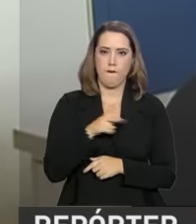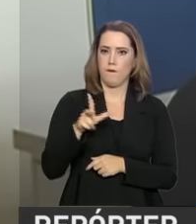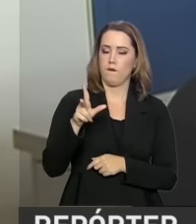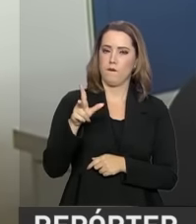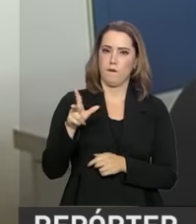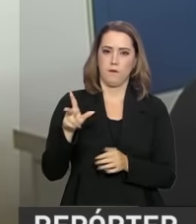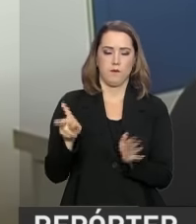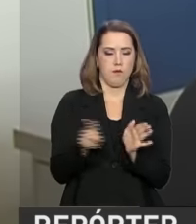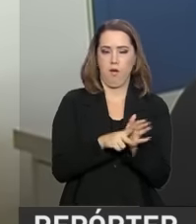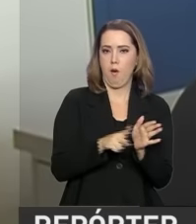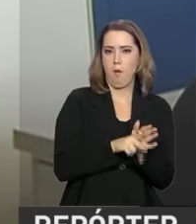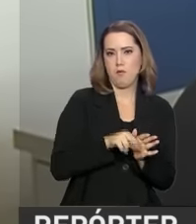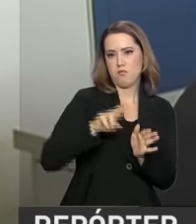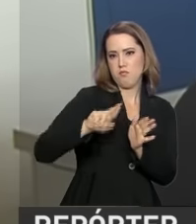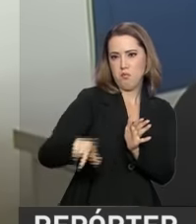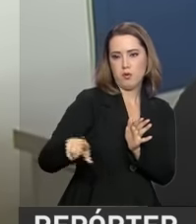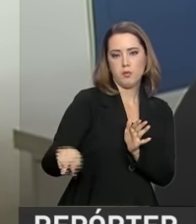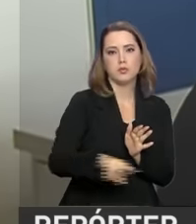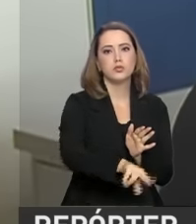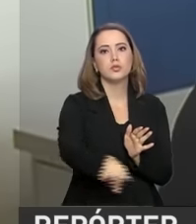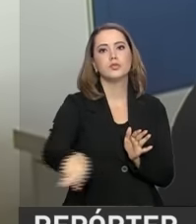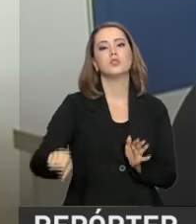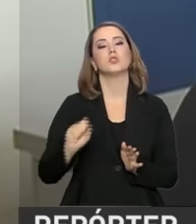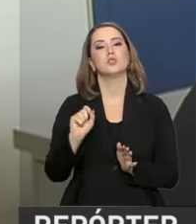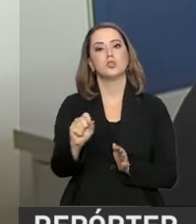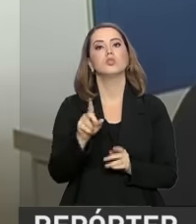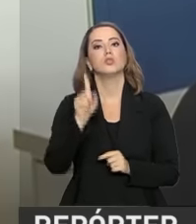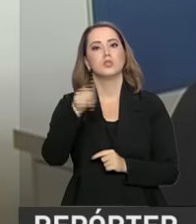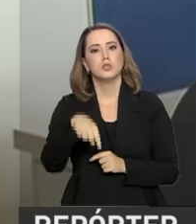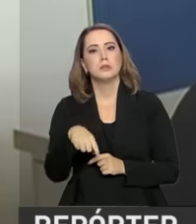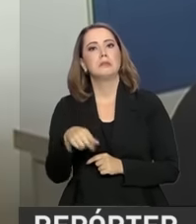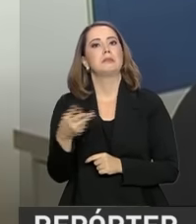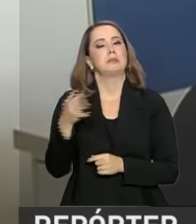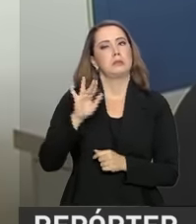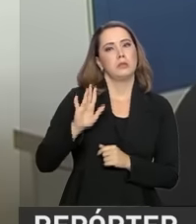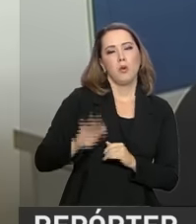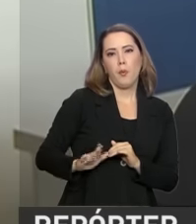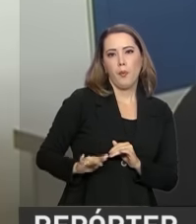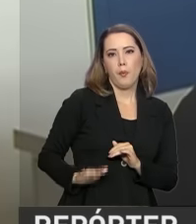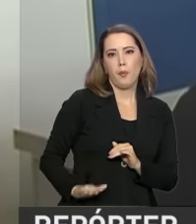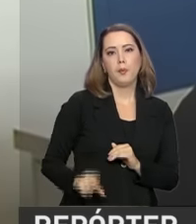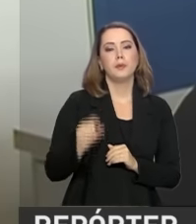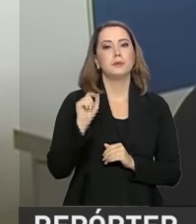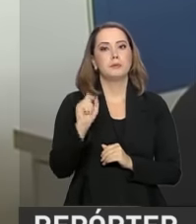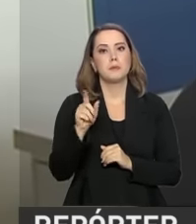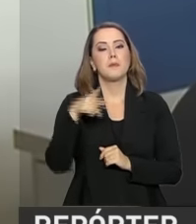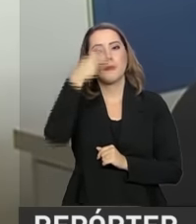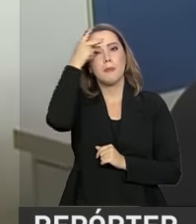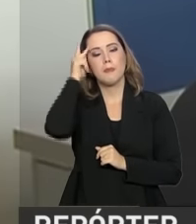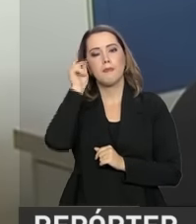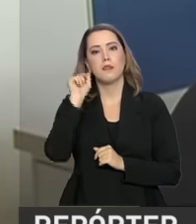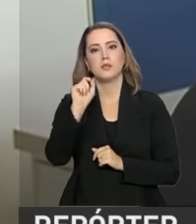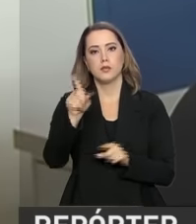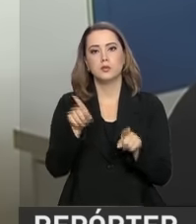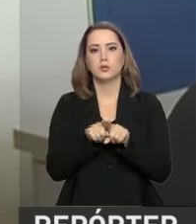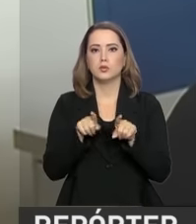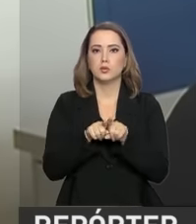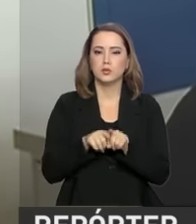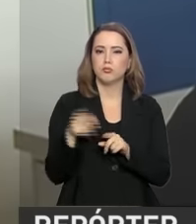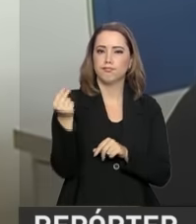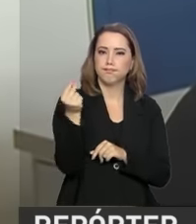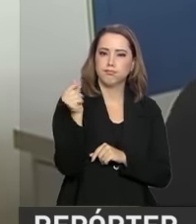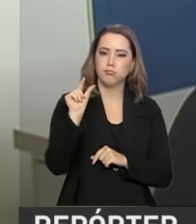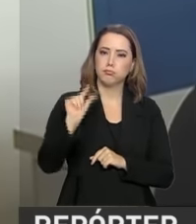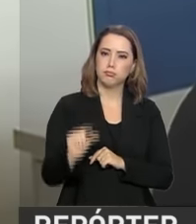de baixo é o o custo benefício né e e a pessoa ainda assim pagando um pouco menos ela